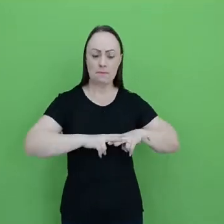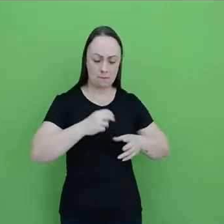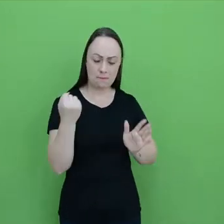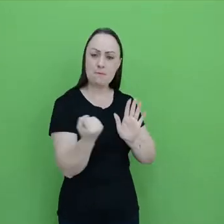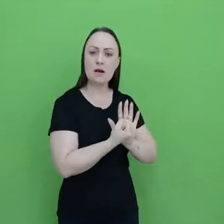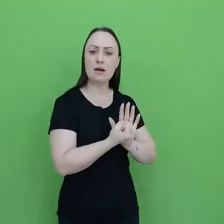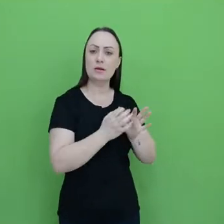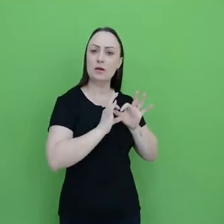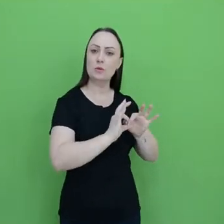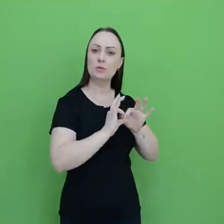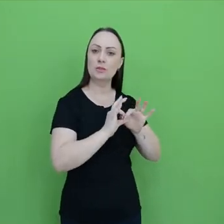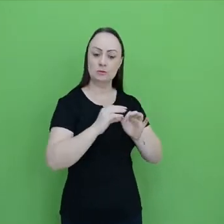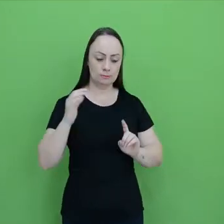unidos,